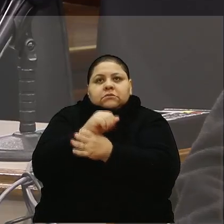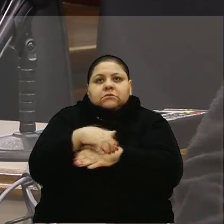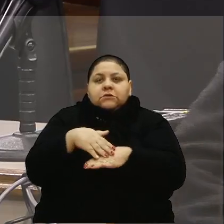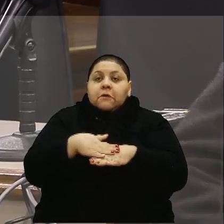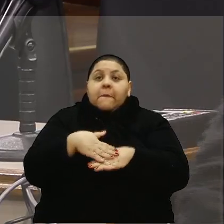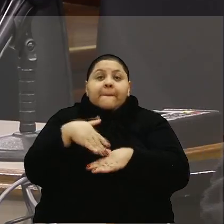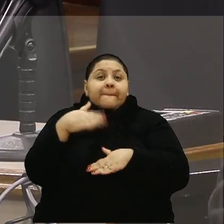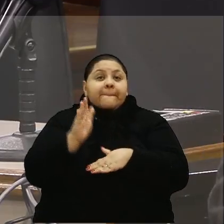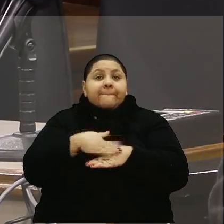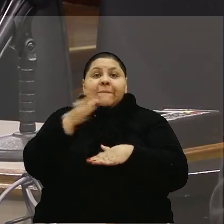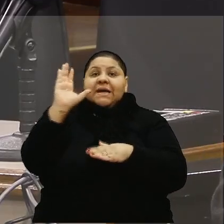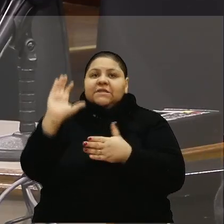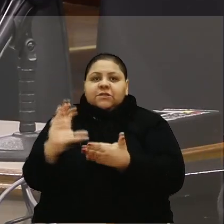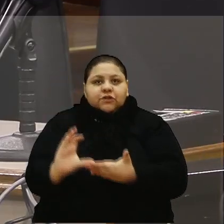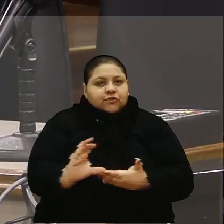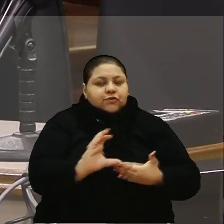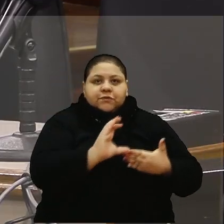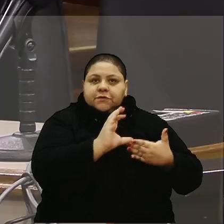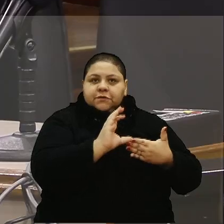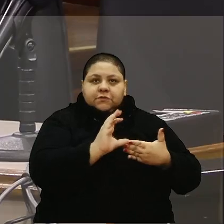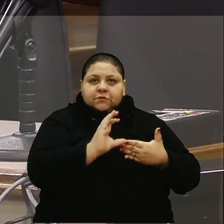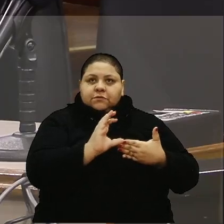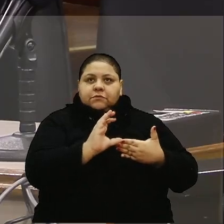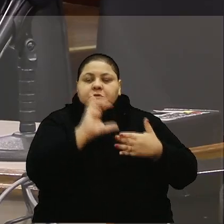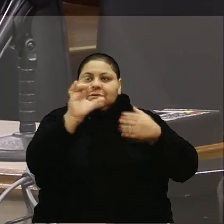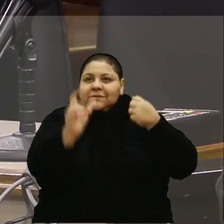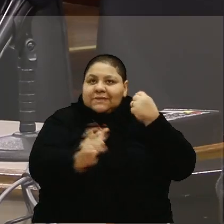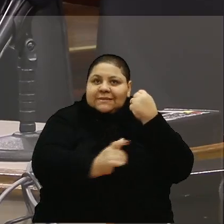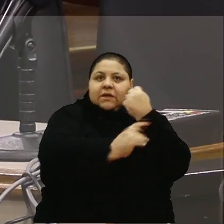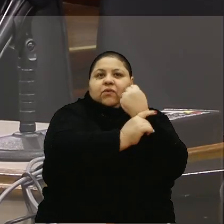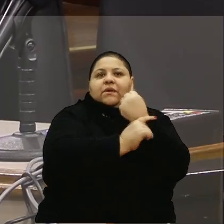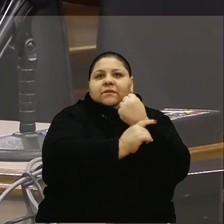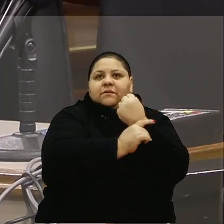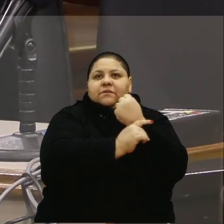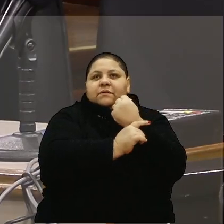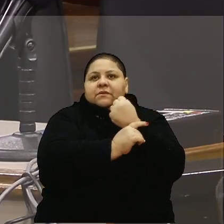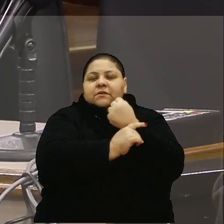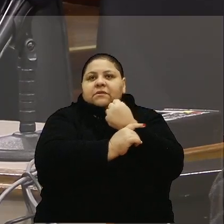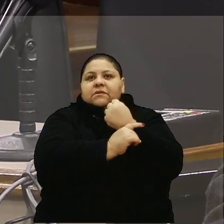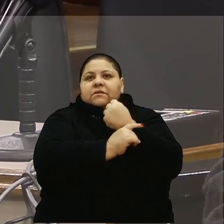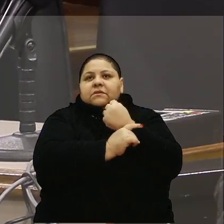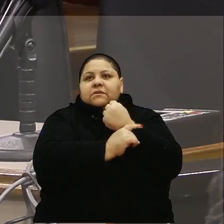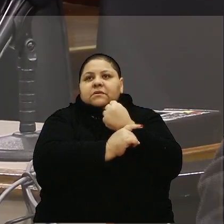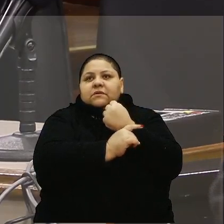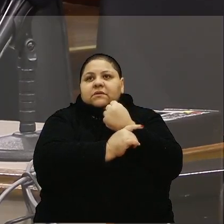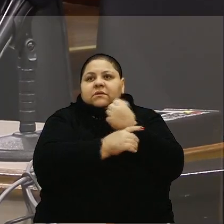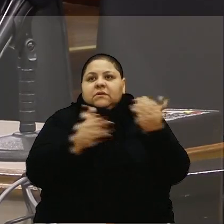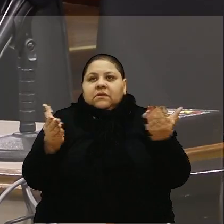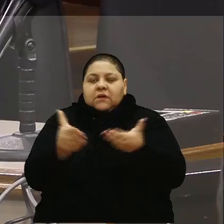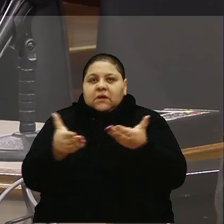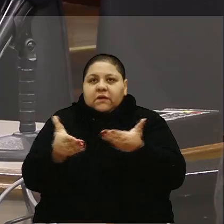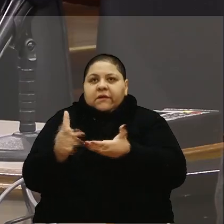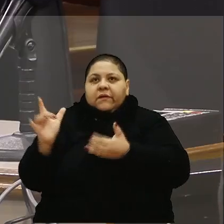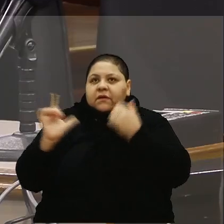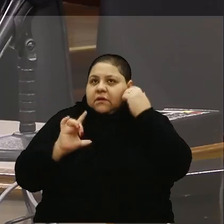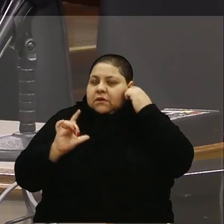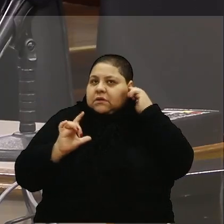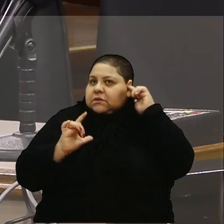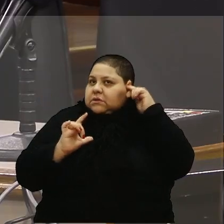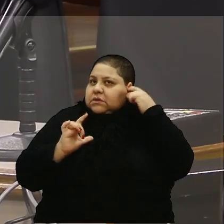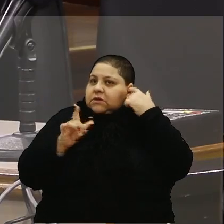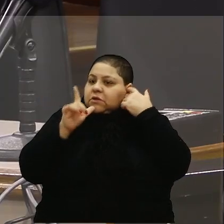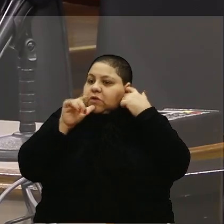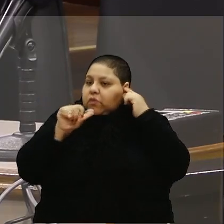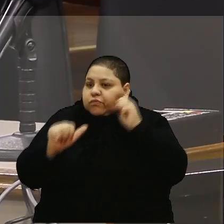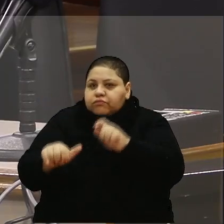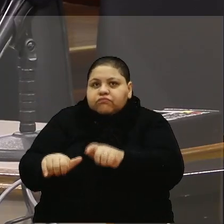mais recurso na questão da segurança. A gente agora tem as questões aí de